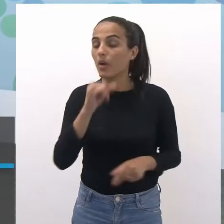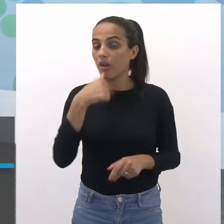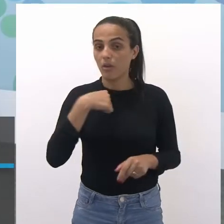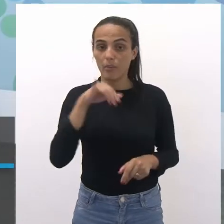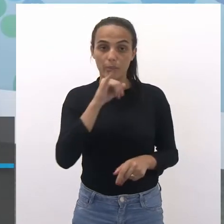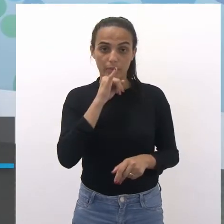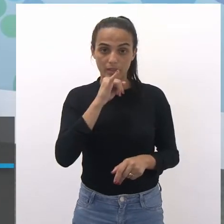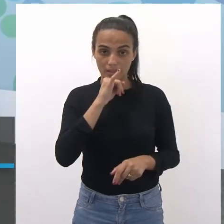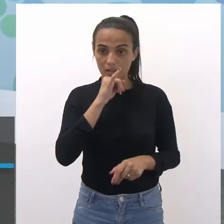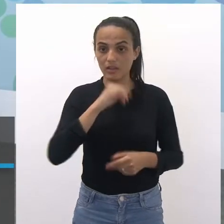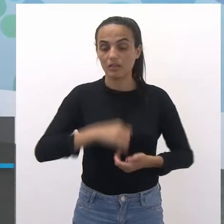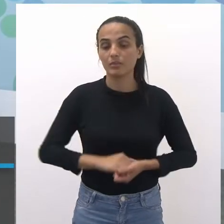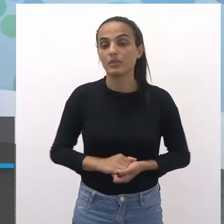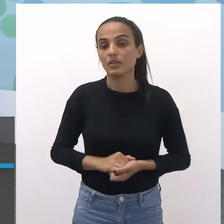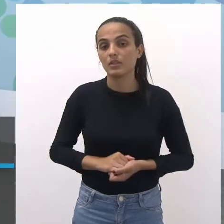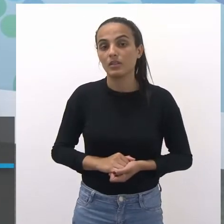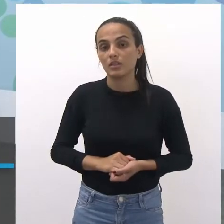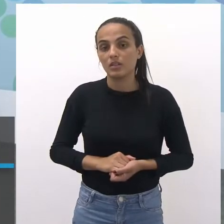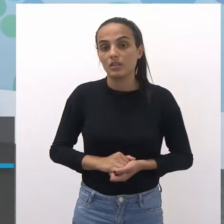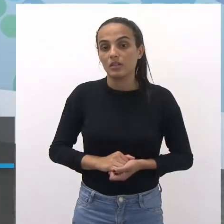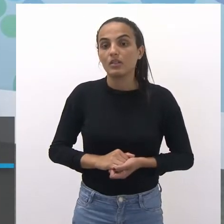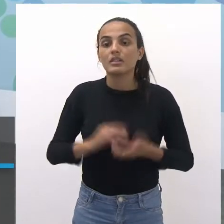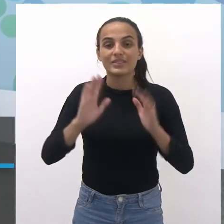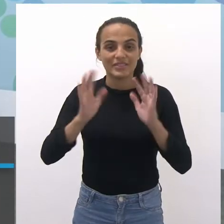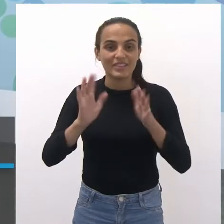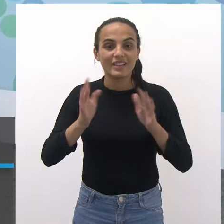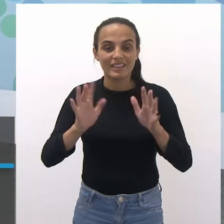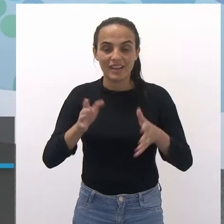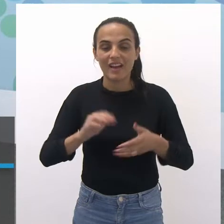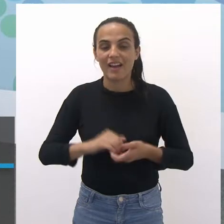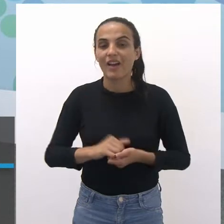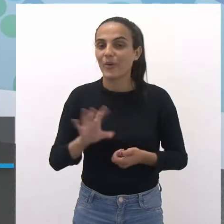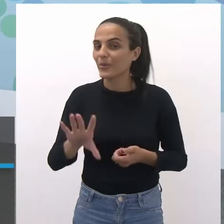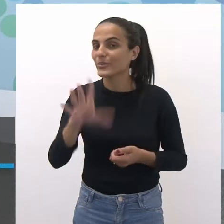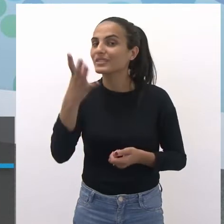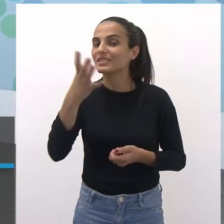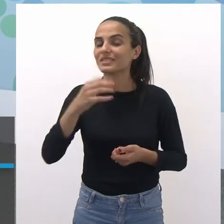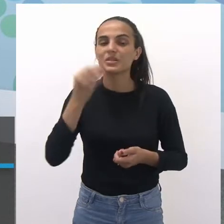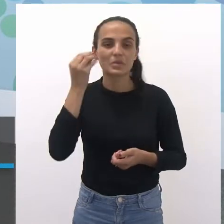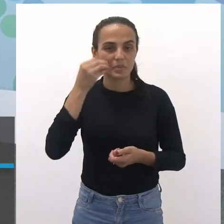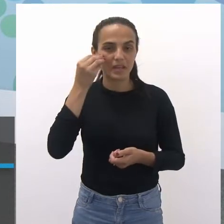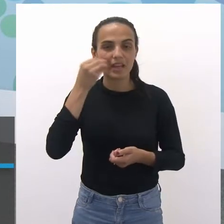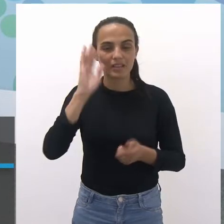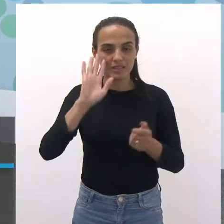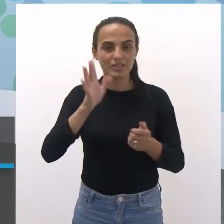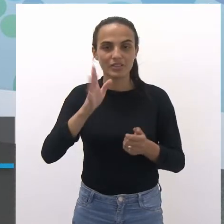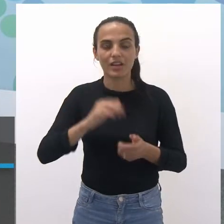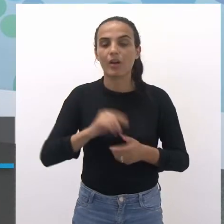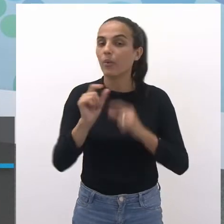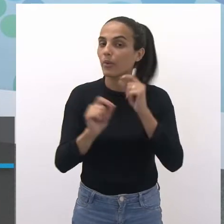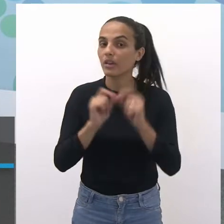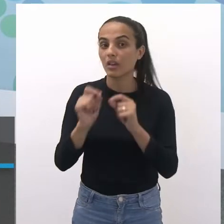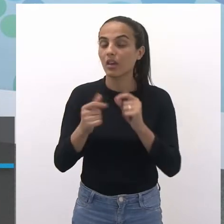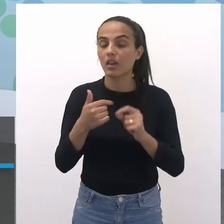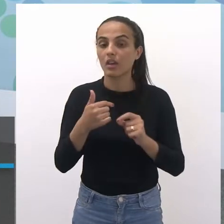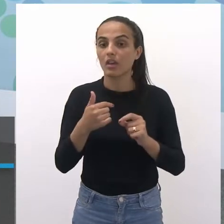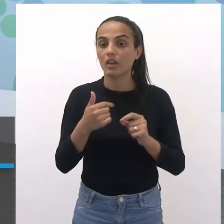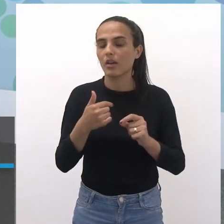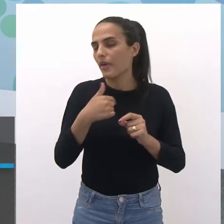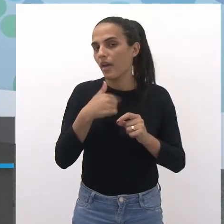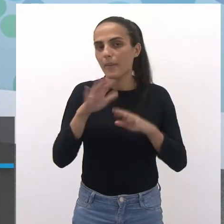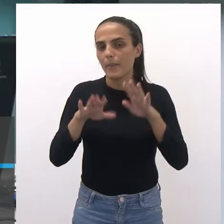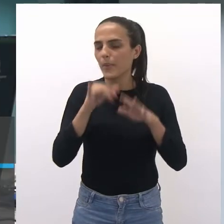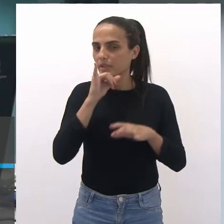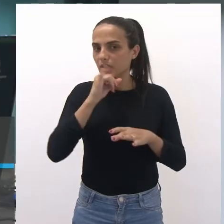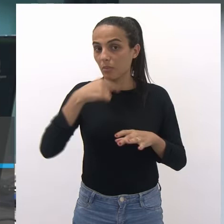exemplo, também já vivenciei e tive essa experiência. Eu considero também, por exemplo, que no caso